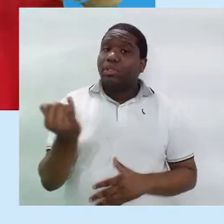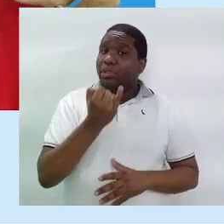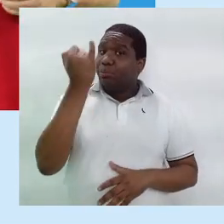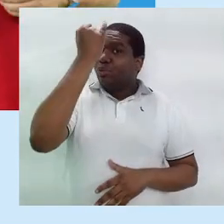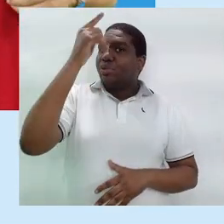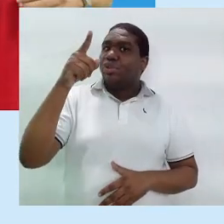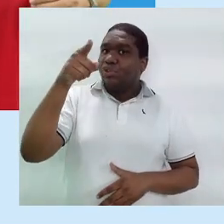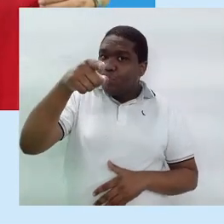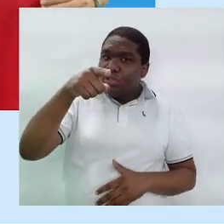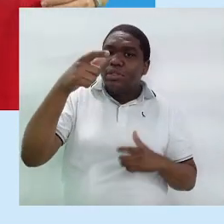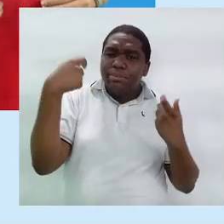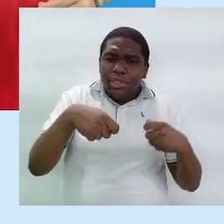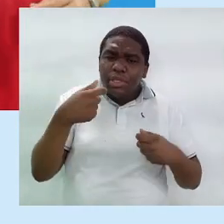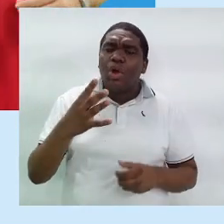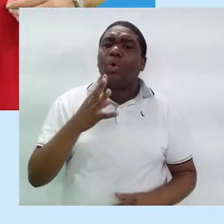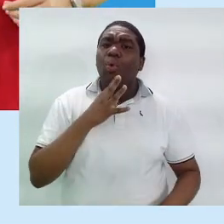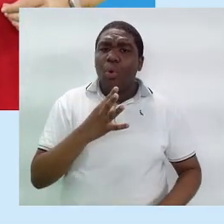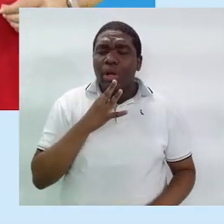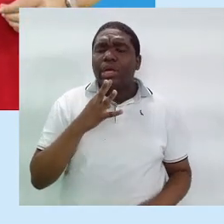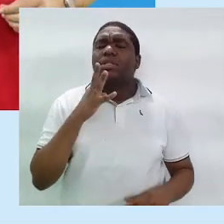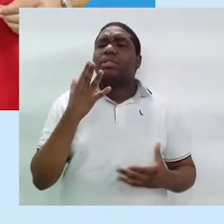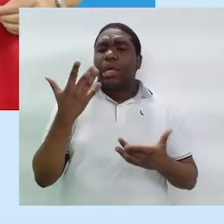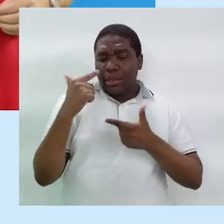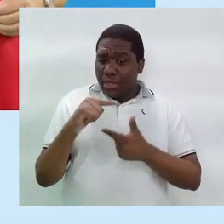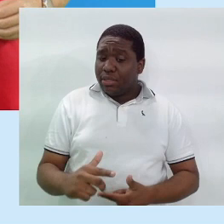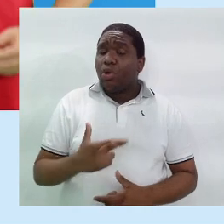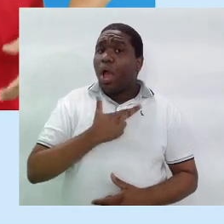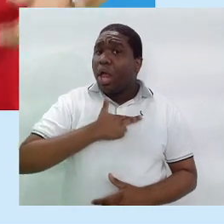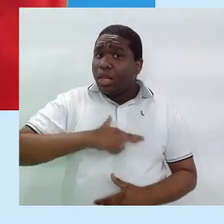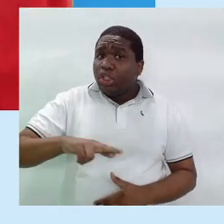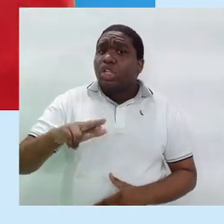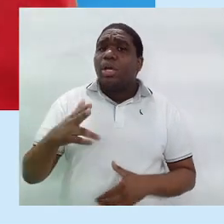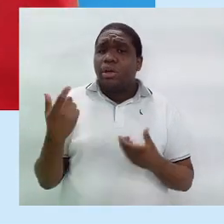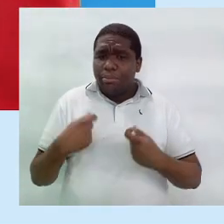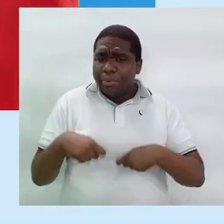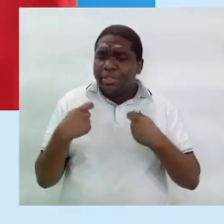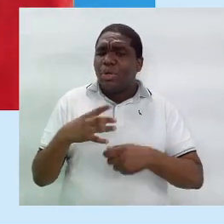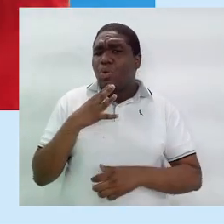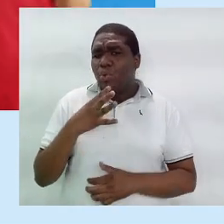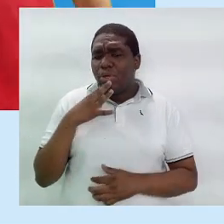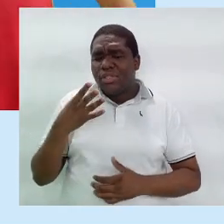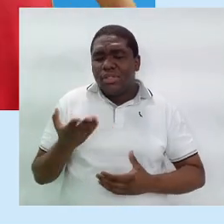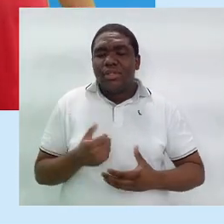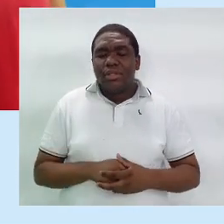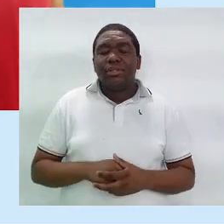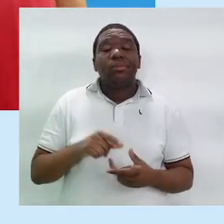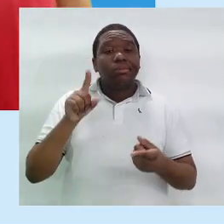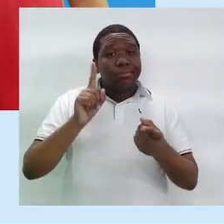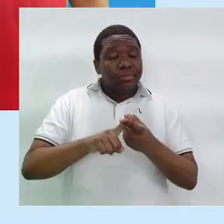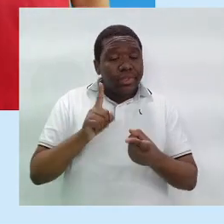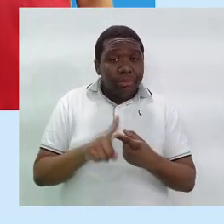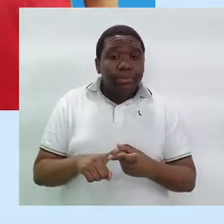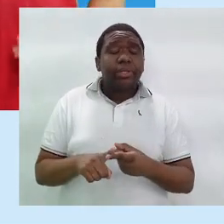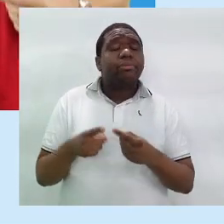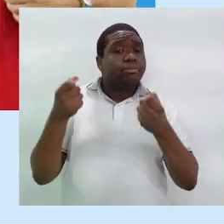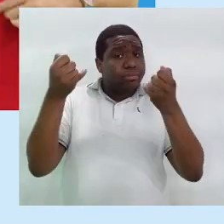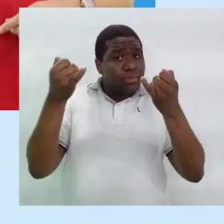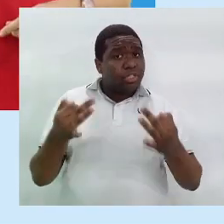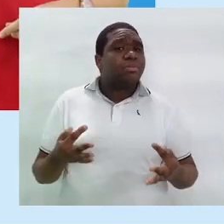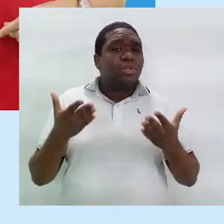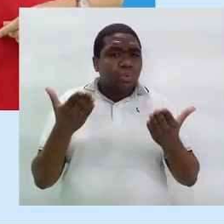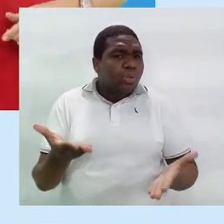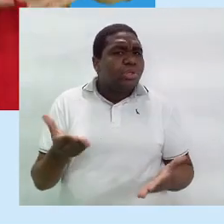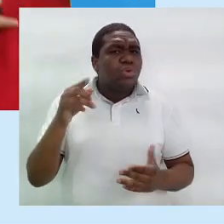importante você conhecer a tradição religiosa do outro. E destaco justamente essa questão, que